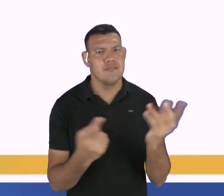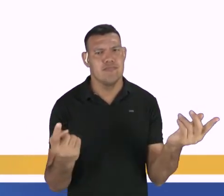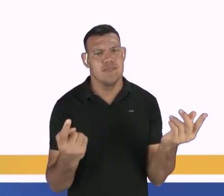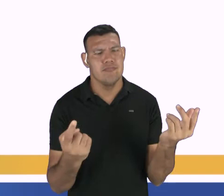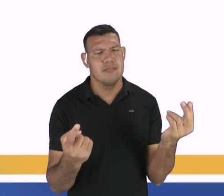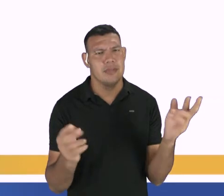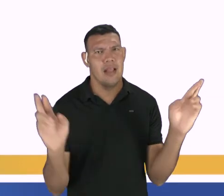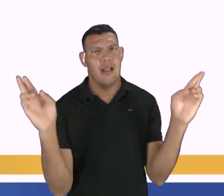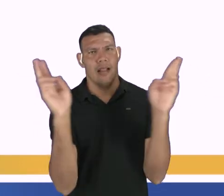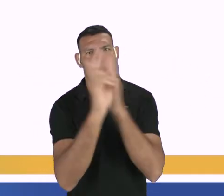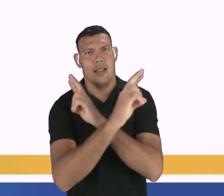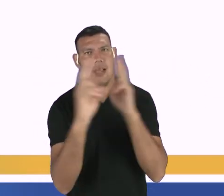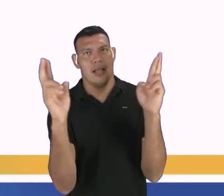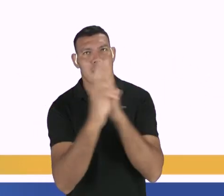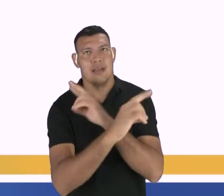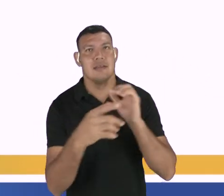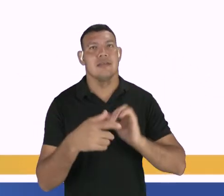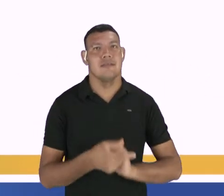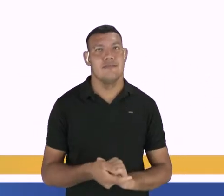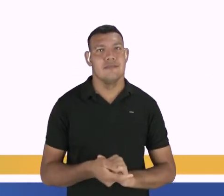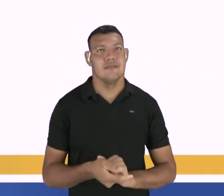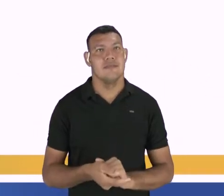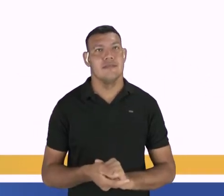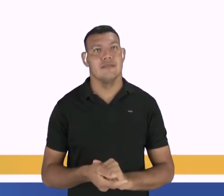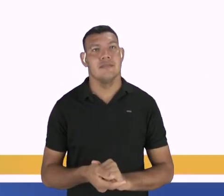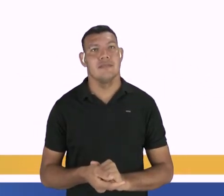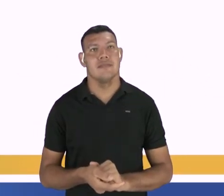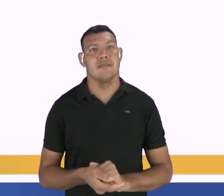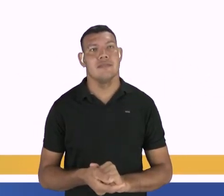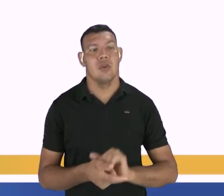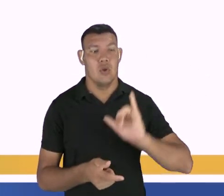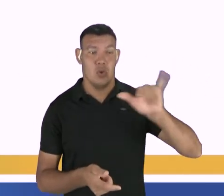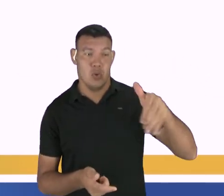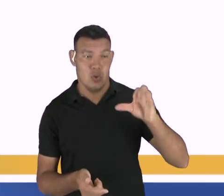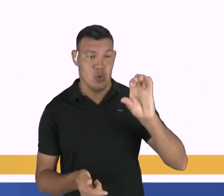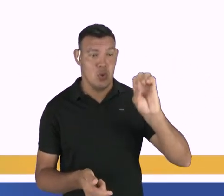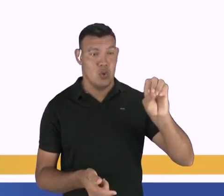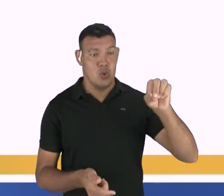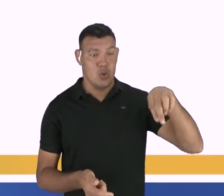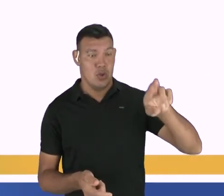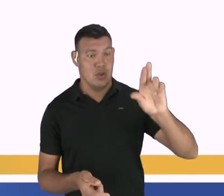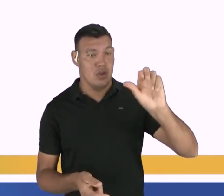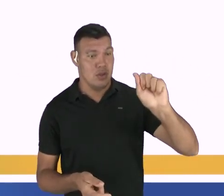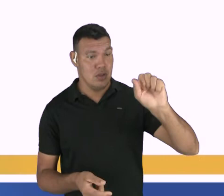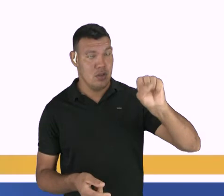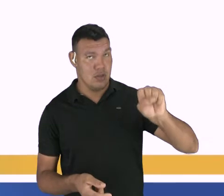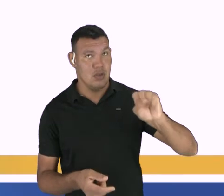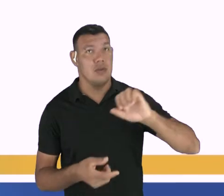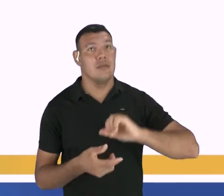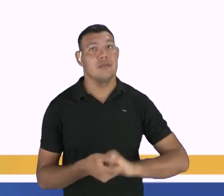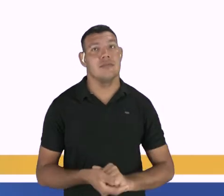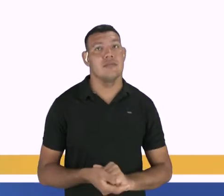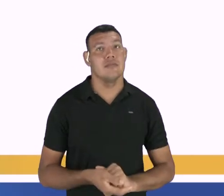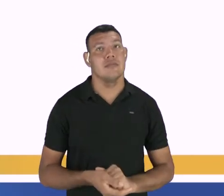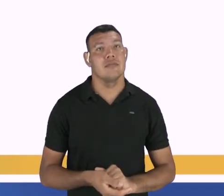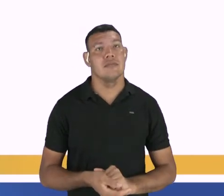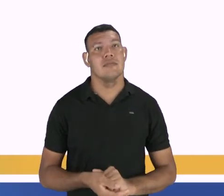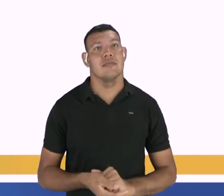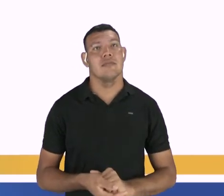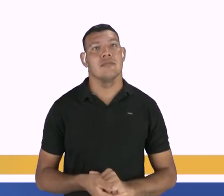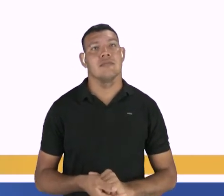que representa o que o Jonas construiu são 3 quartos, né, com denominador